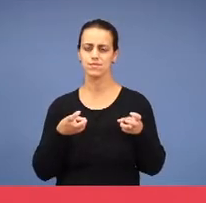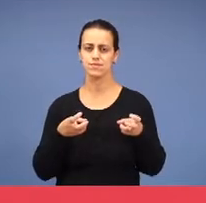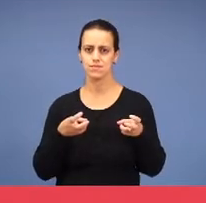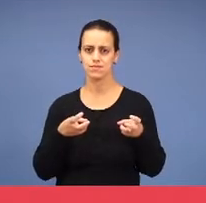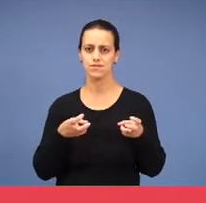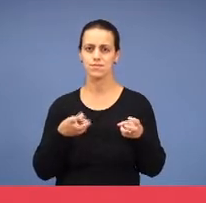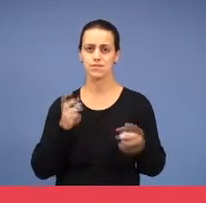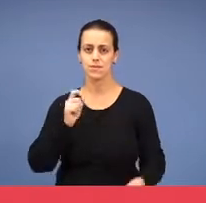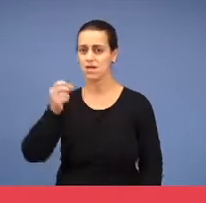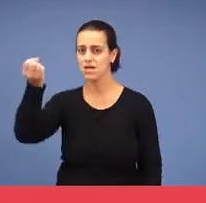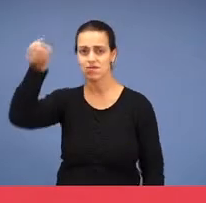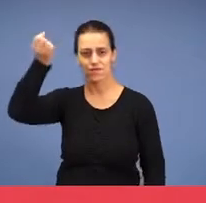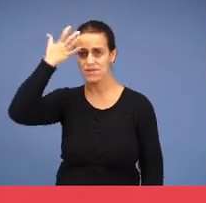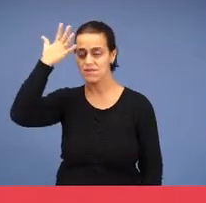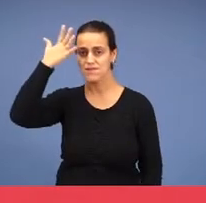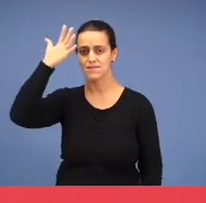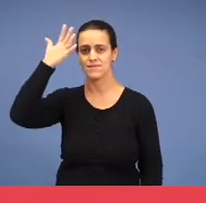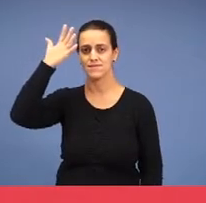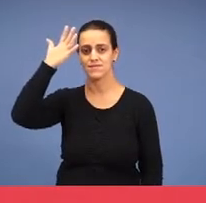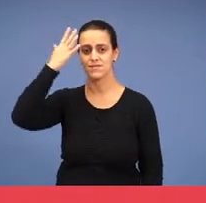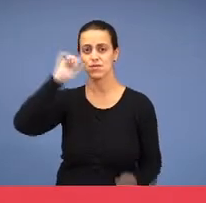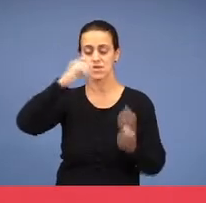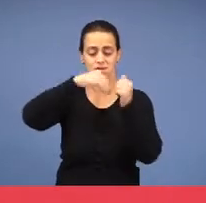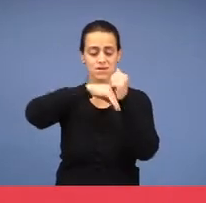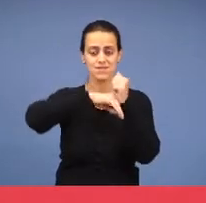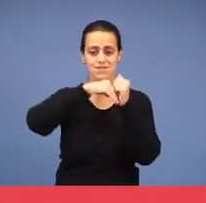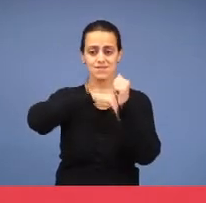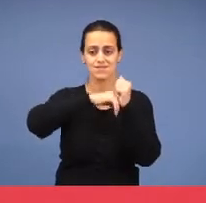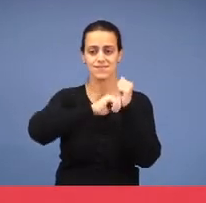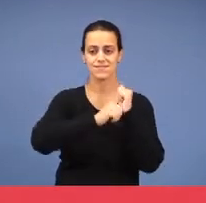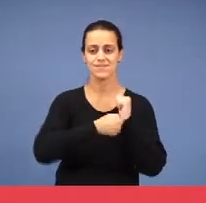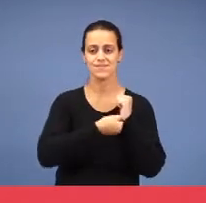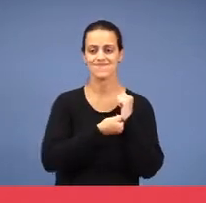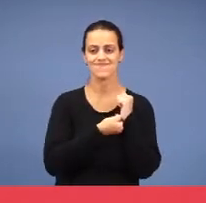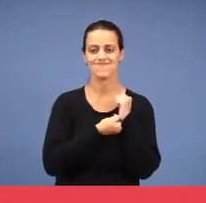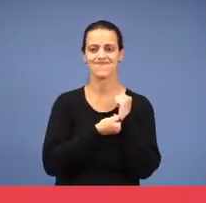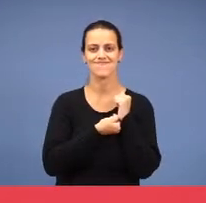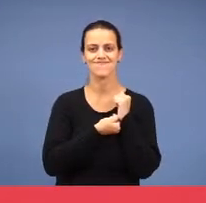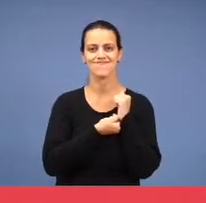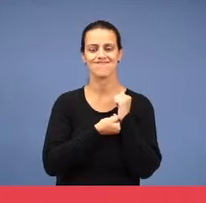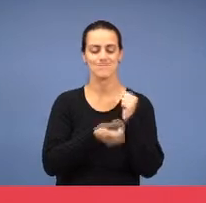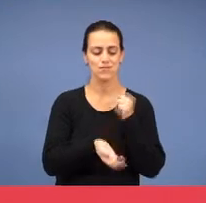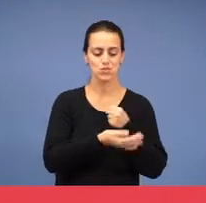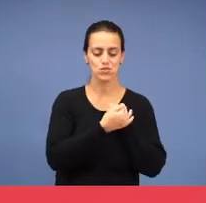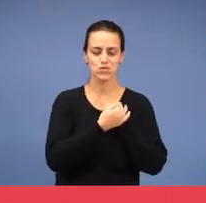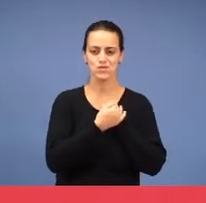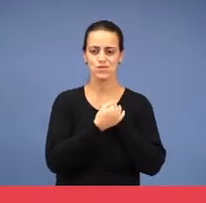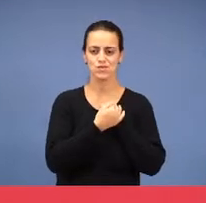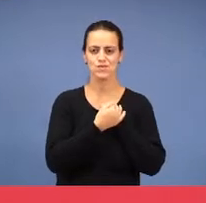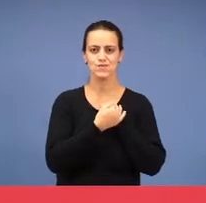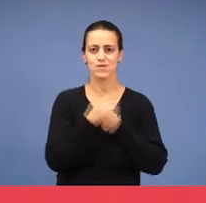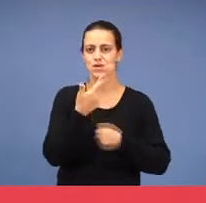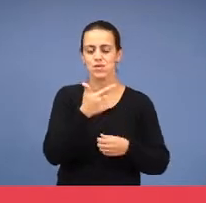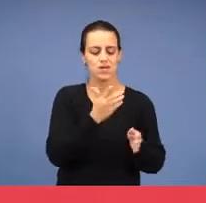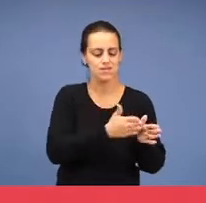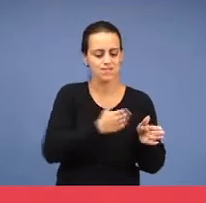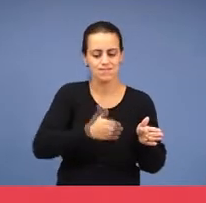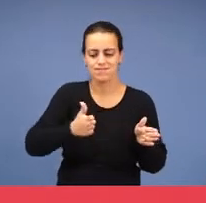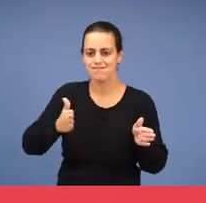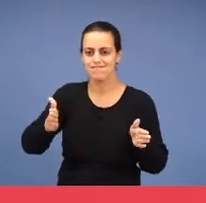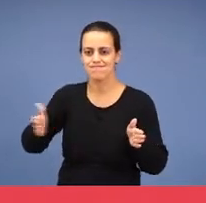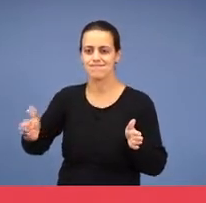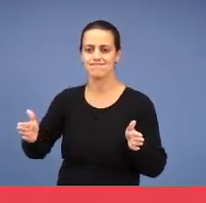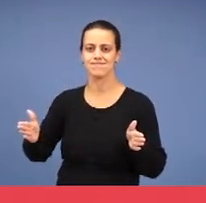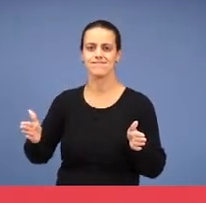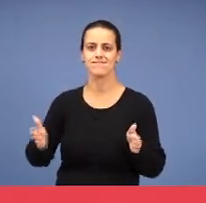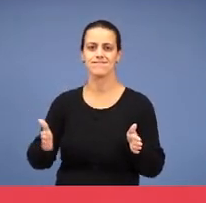é revelação. Aquilo que está oculto, aquilo que está escondido, que não está dentro de uma sequência lógica. Agora, você